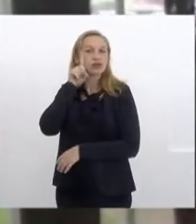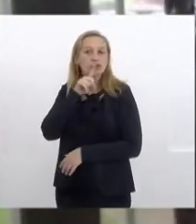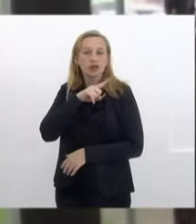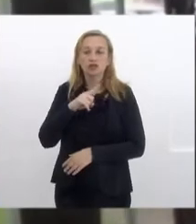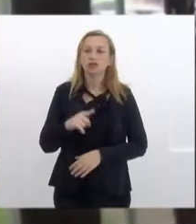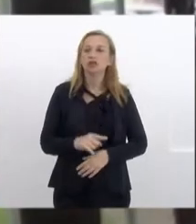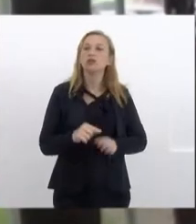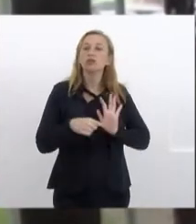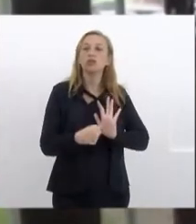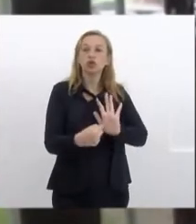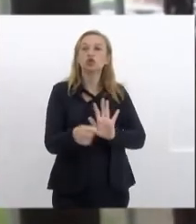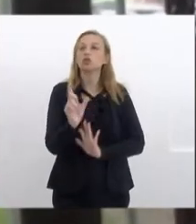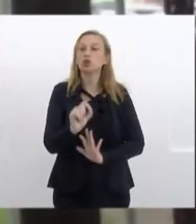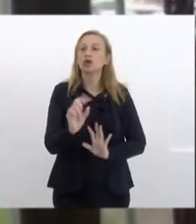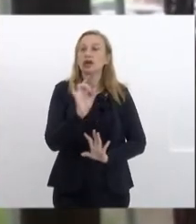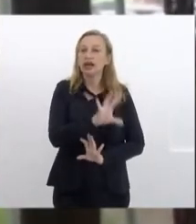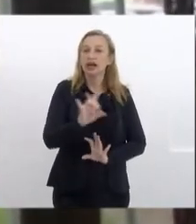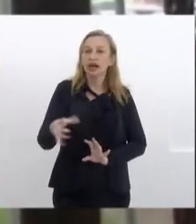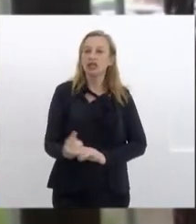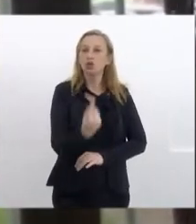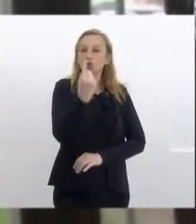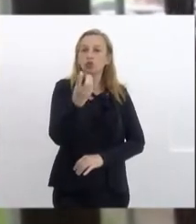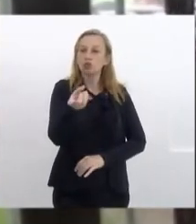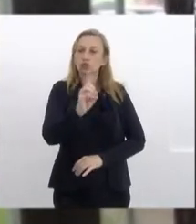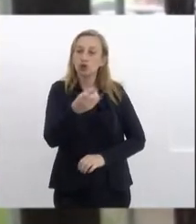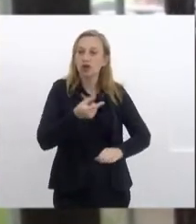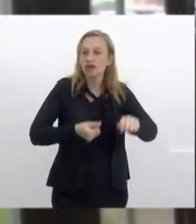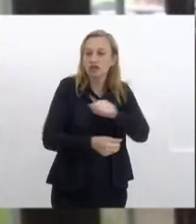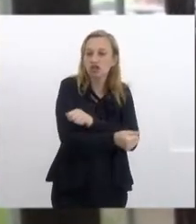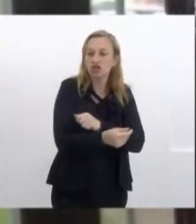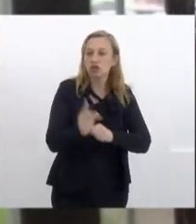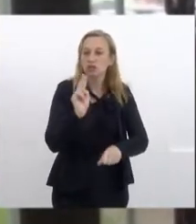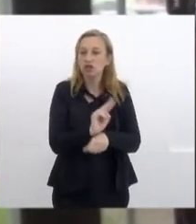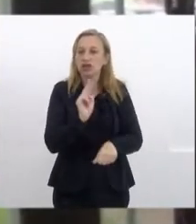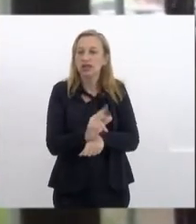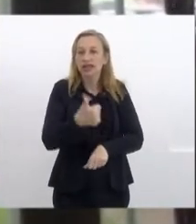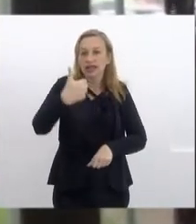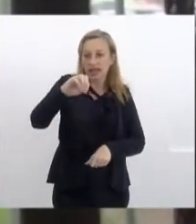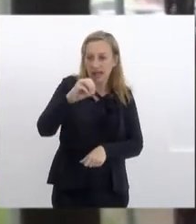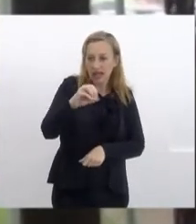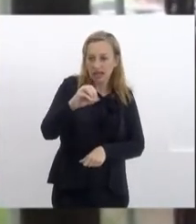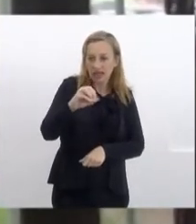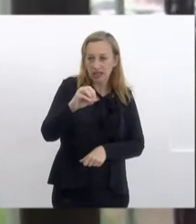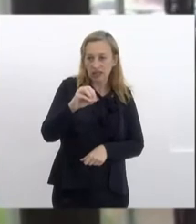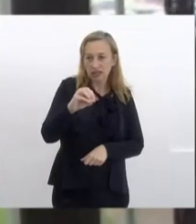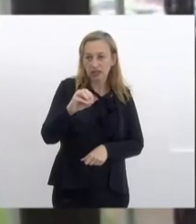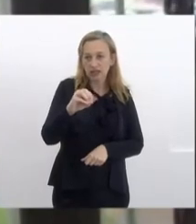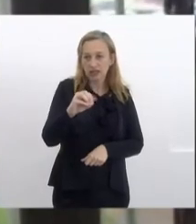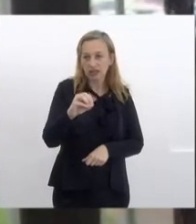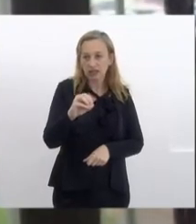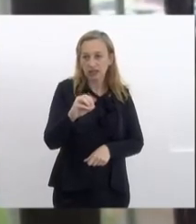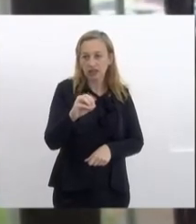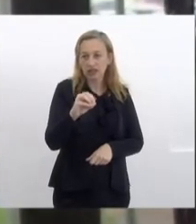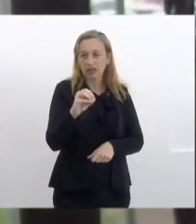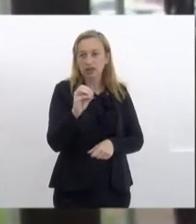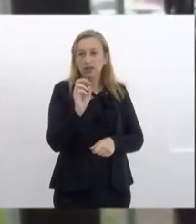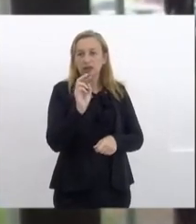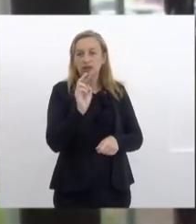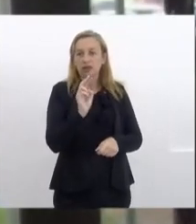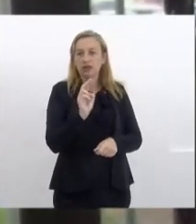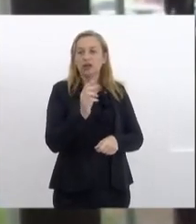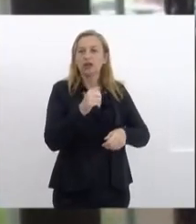demonstrou que para cada $1 investido em prevenção, $10 são poupados em tratamento. Daí,